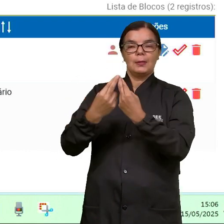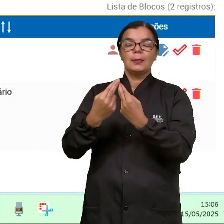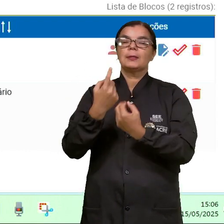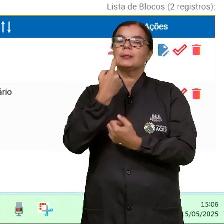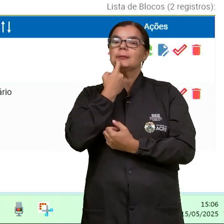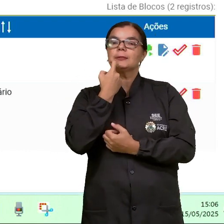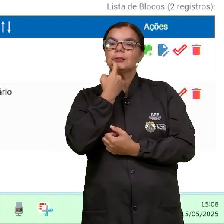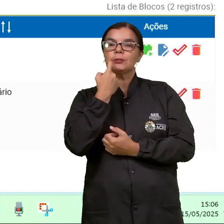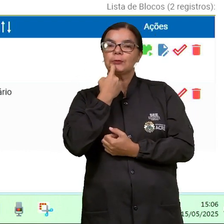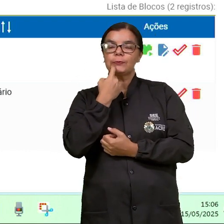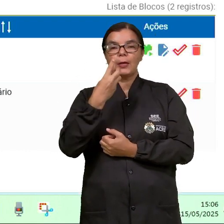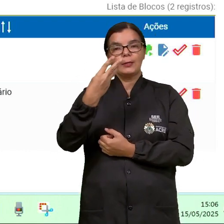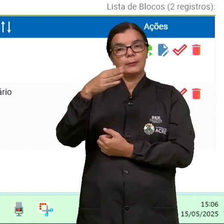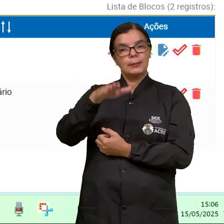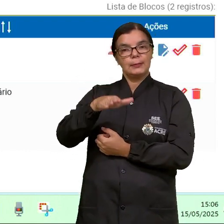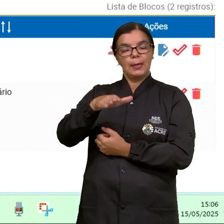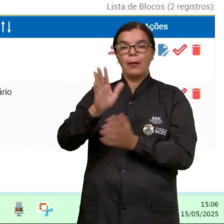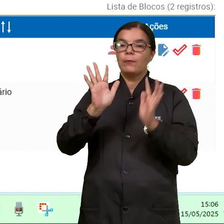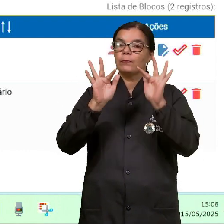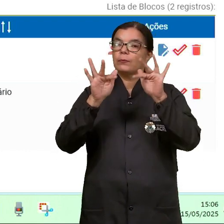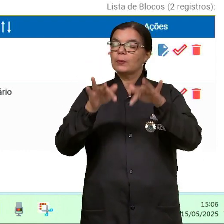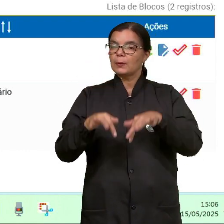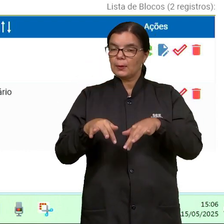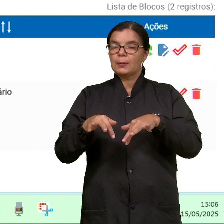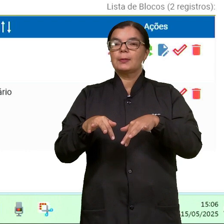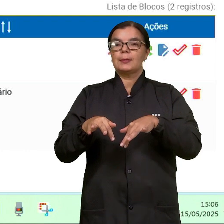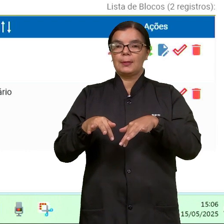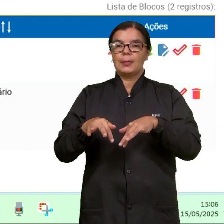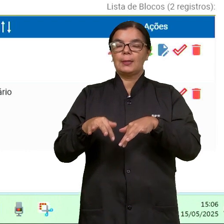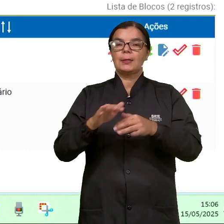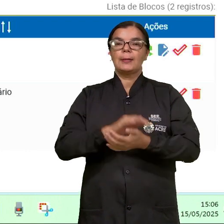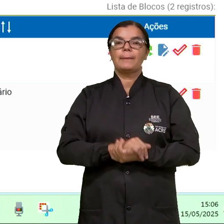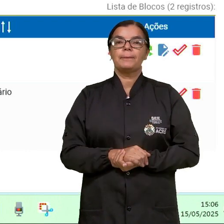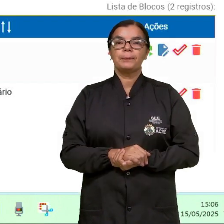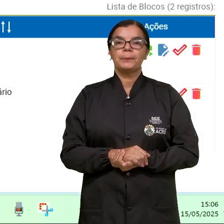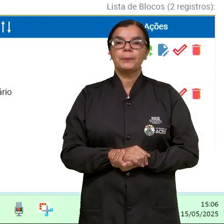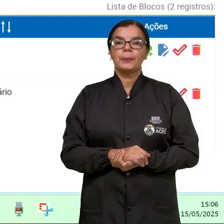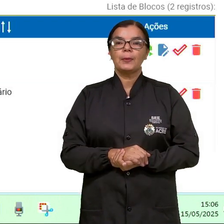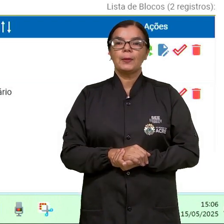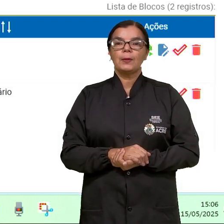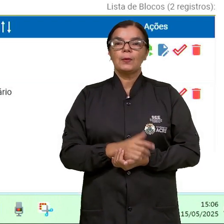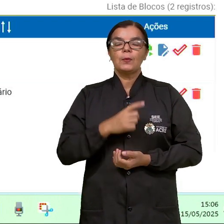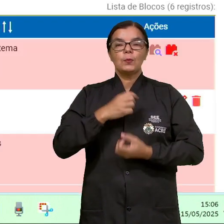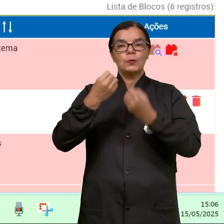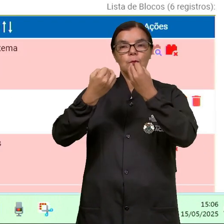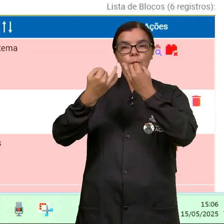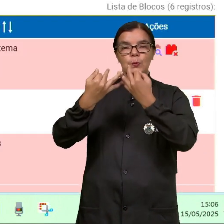15. Terminei. Quando eu faço